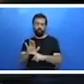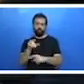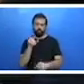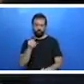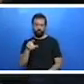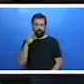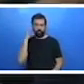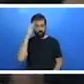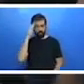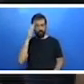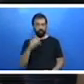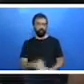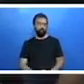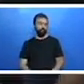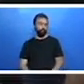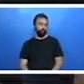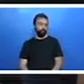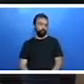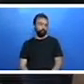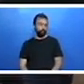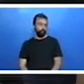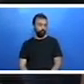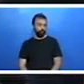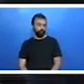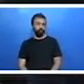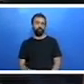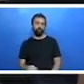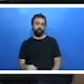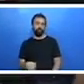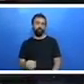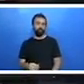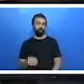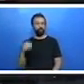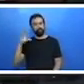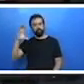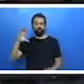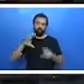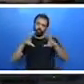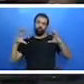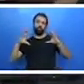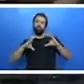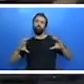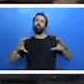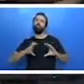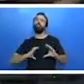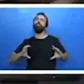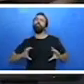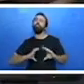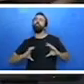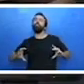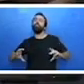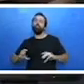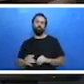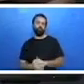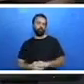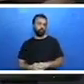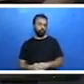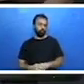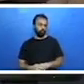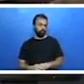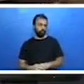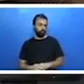bom? Olha lá, 8, 9, 10, 11, 13, olha só, até a